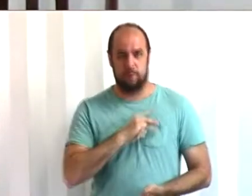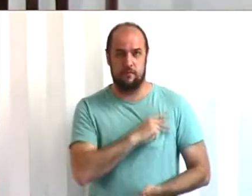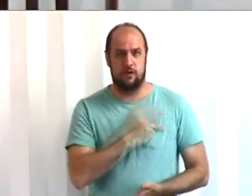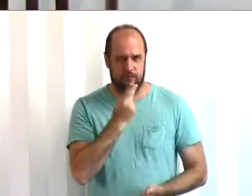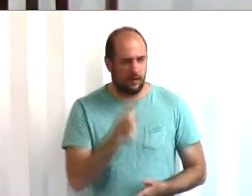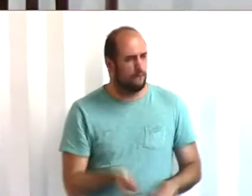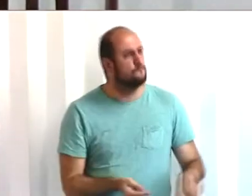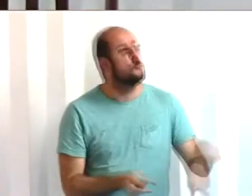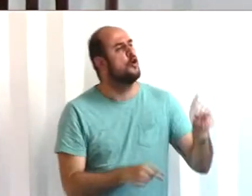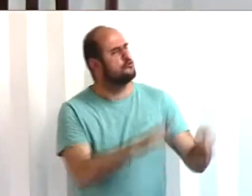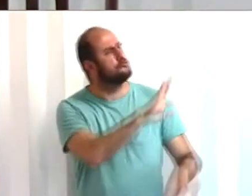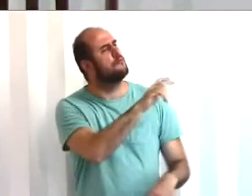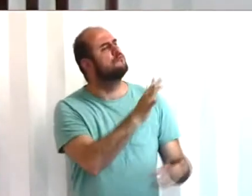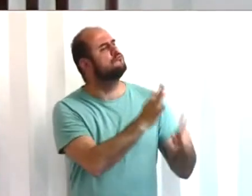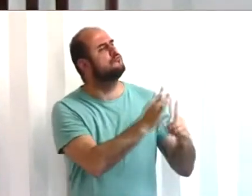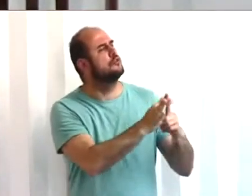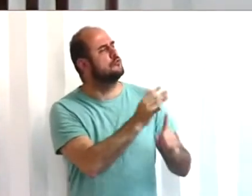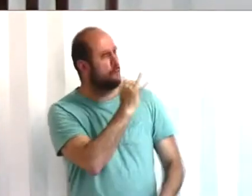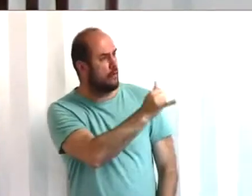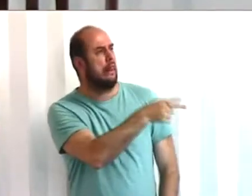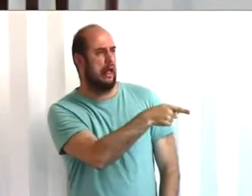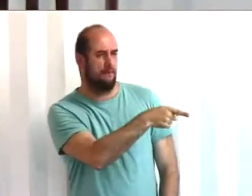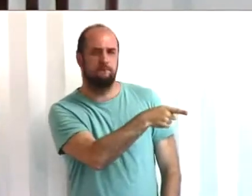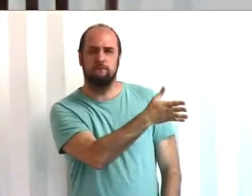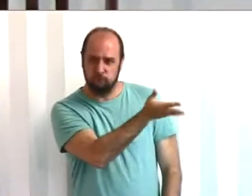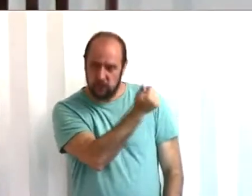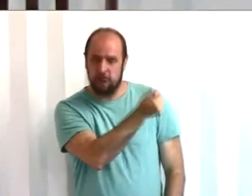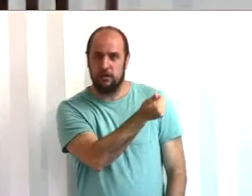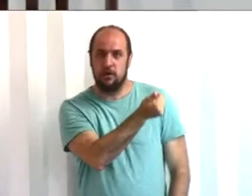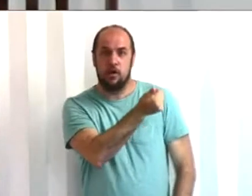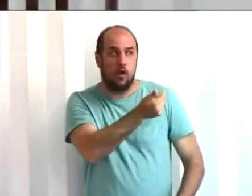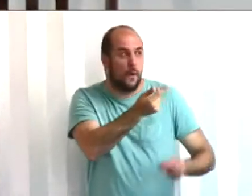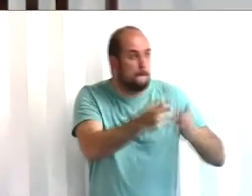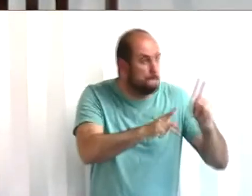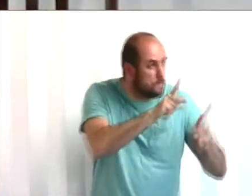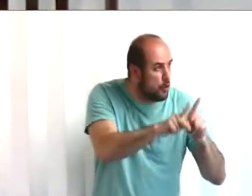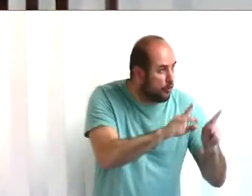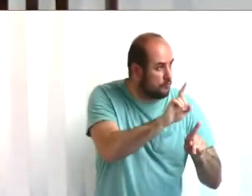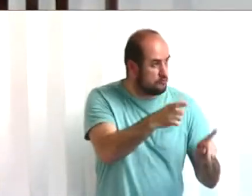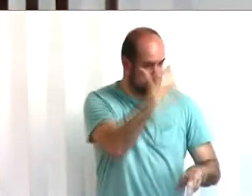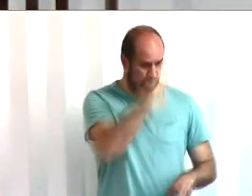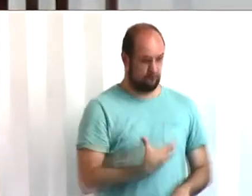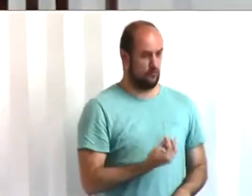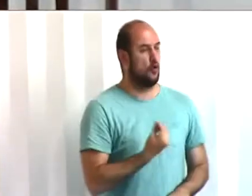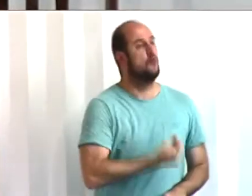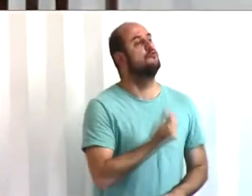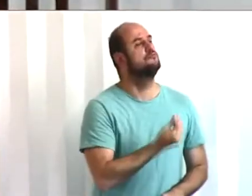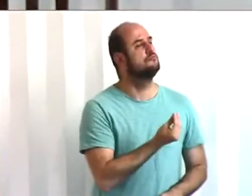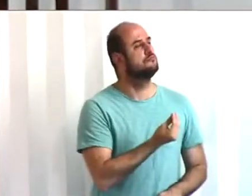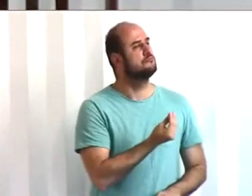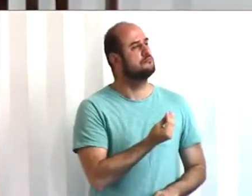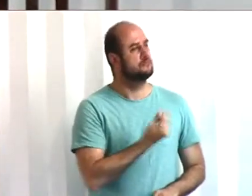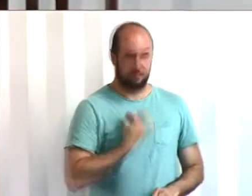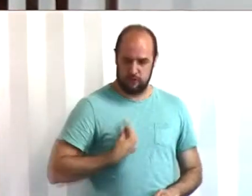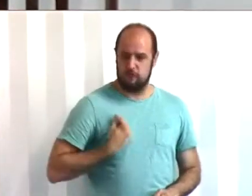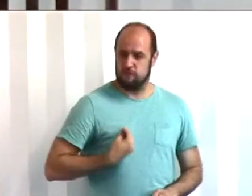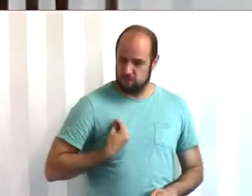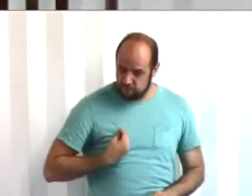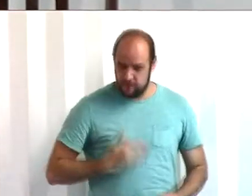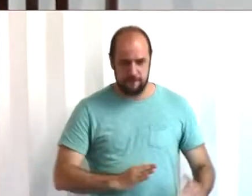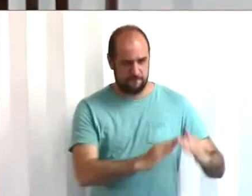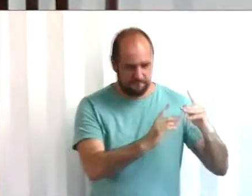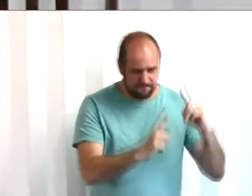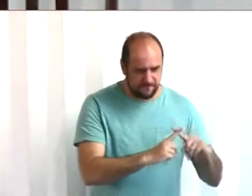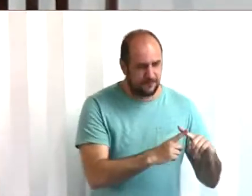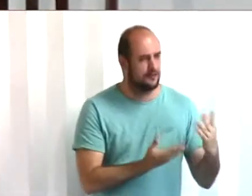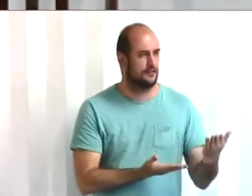olha, Timóteo, preciso dizer uma coisa para você, como o povo de Deus procede. O povo de Deus vive na casa de